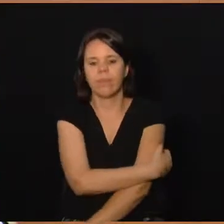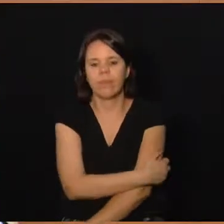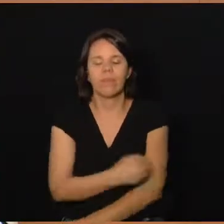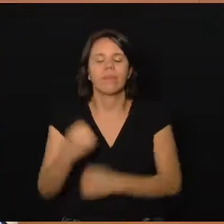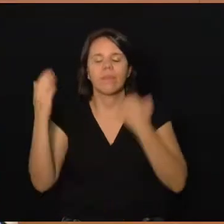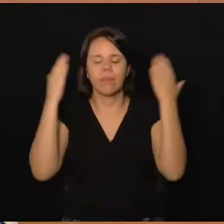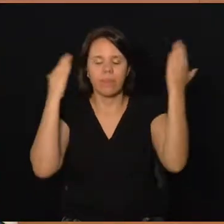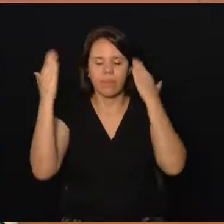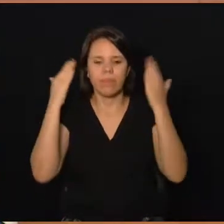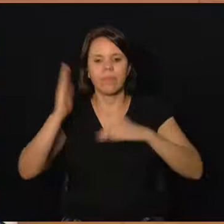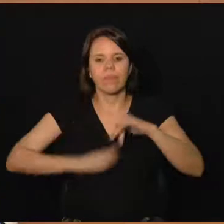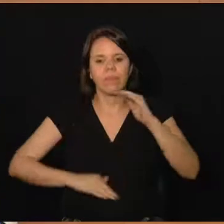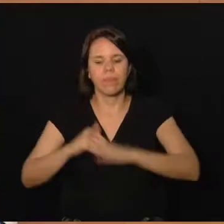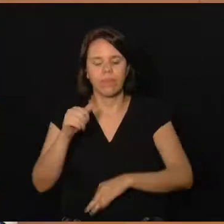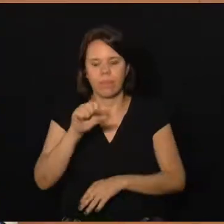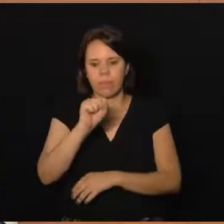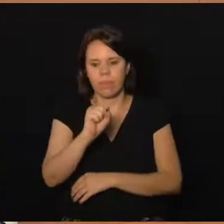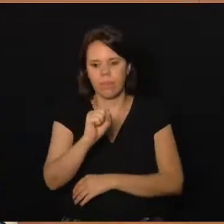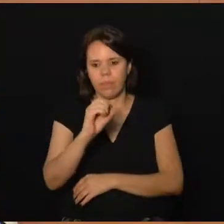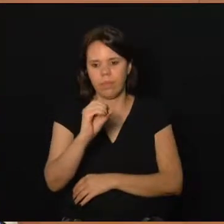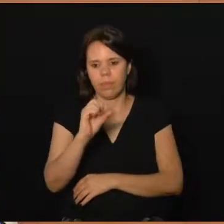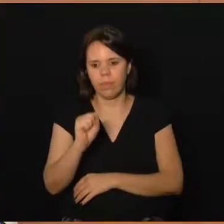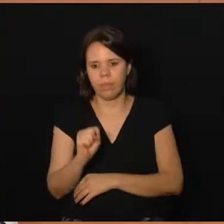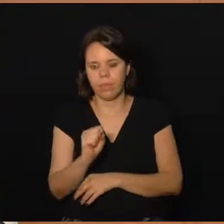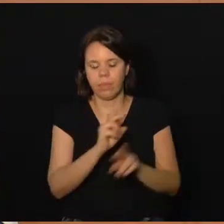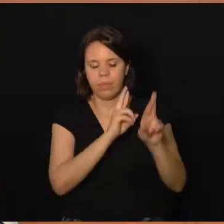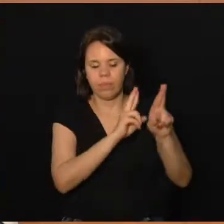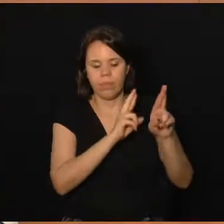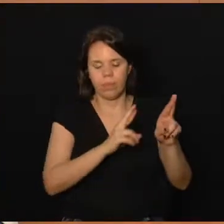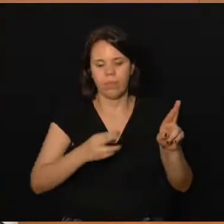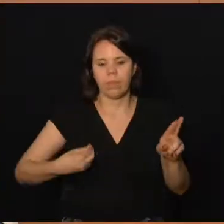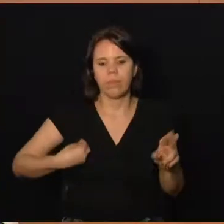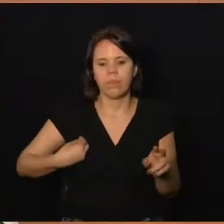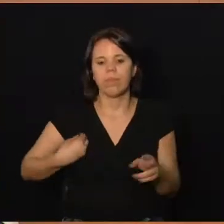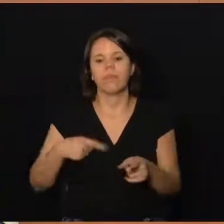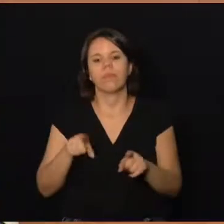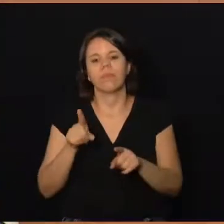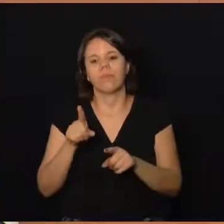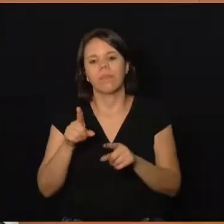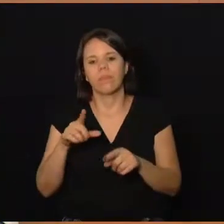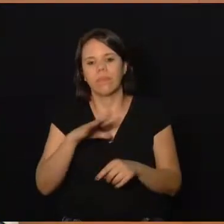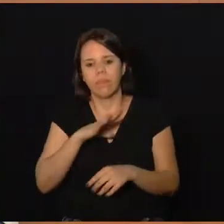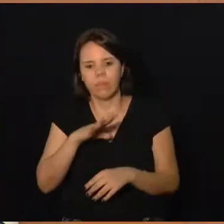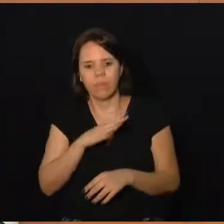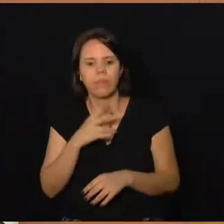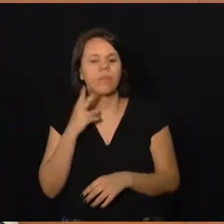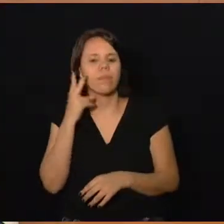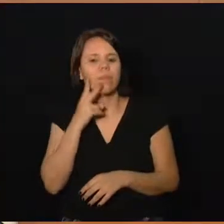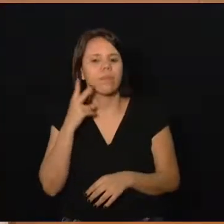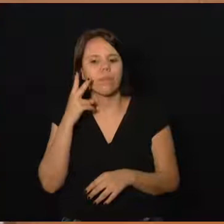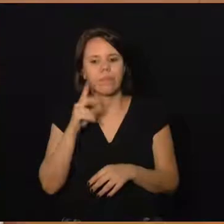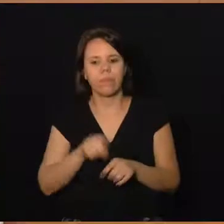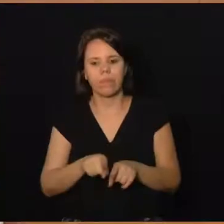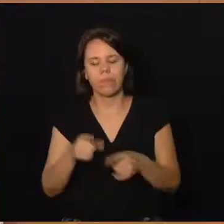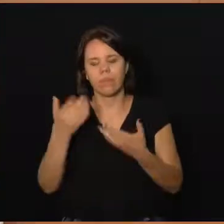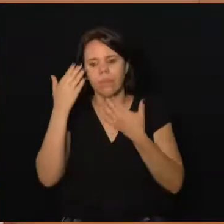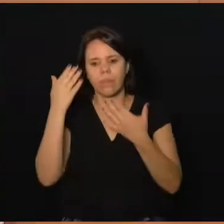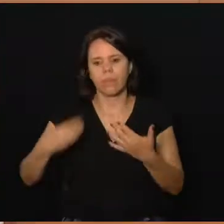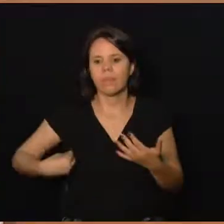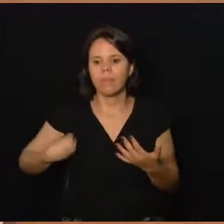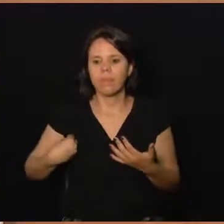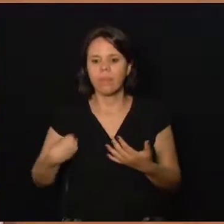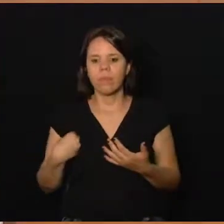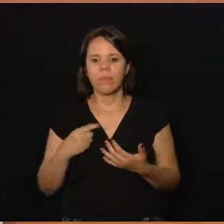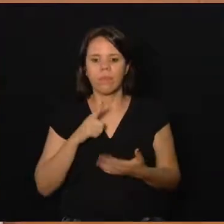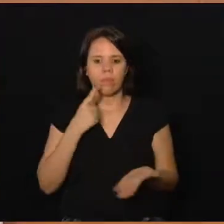psicólogo e é do SOS Esperança e Vida, da cidade de Vinhedo. Agradeço, Tiago, a sua presença. Nós temos